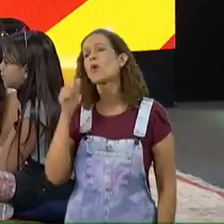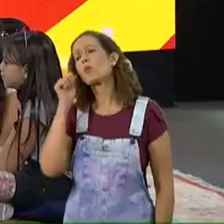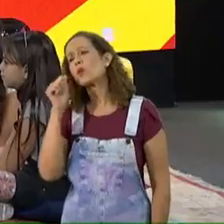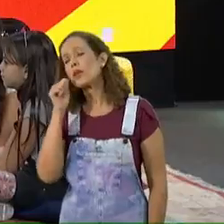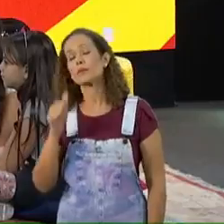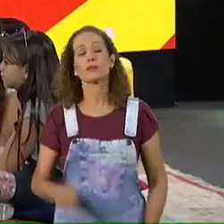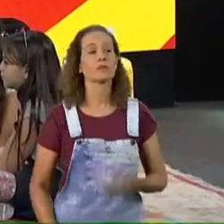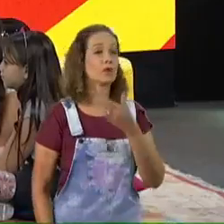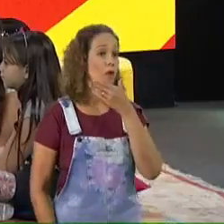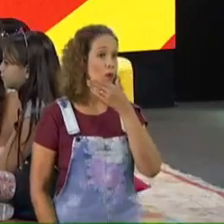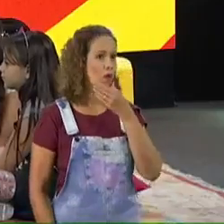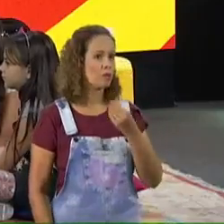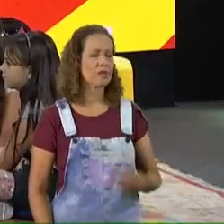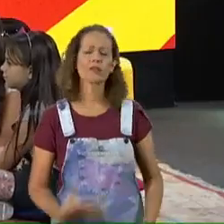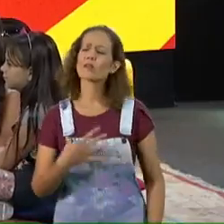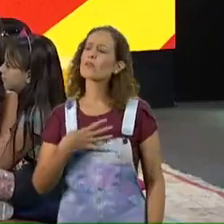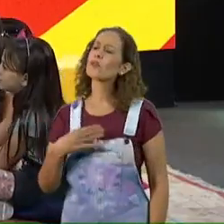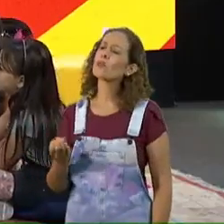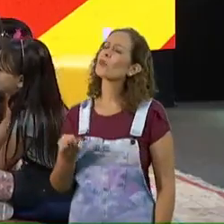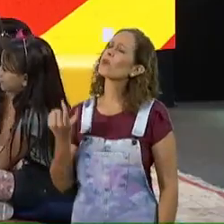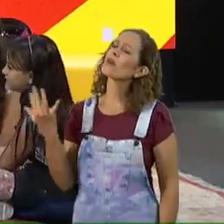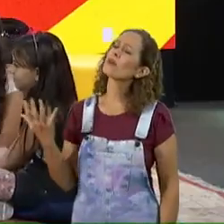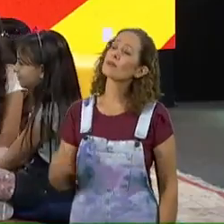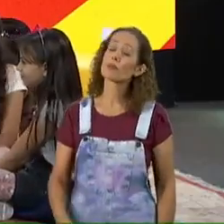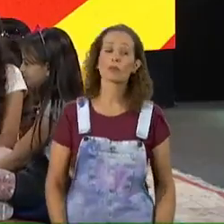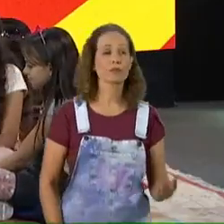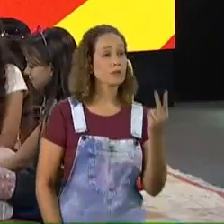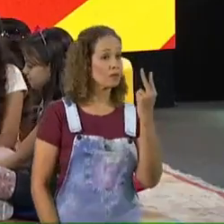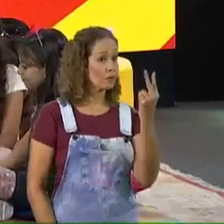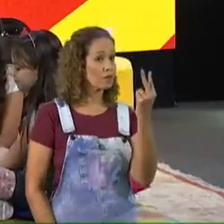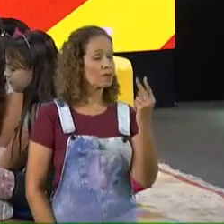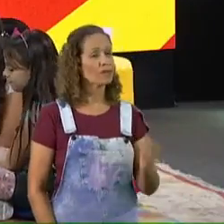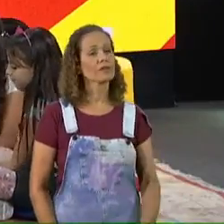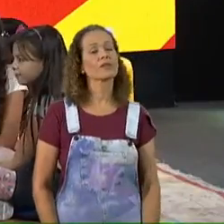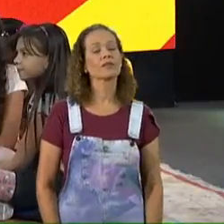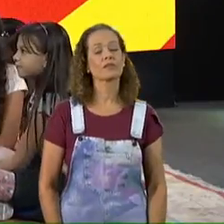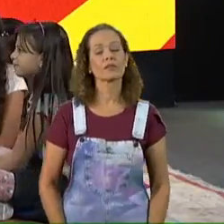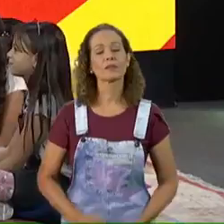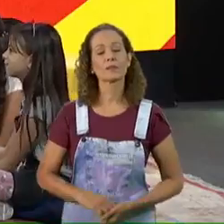Quantos filhos? Dois também. É...